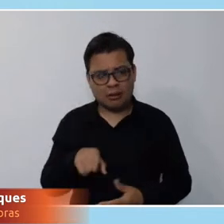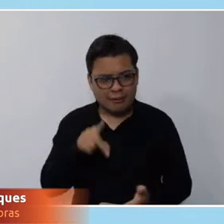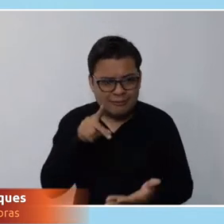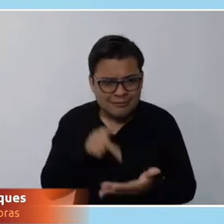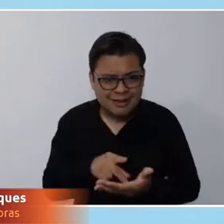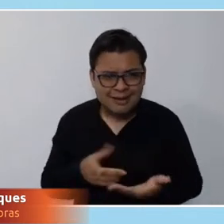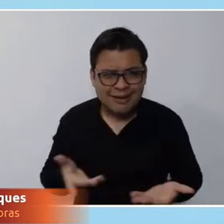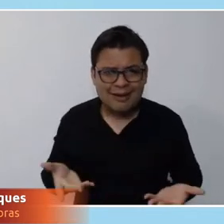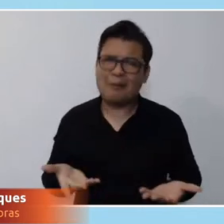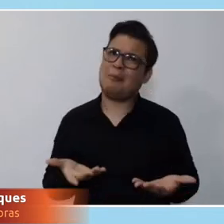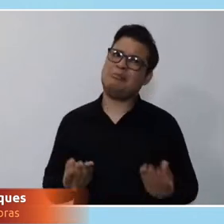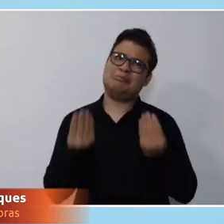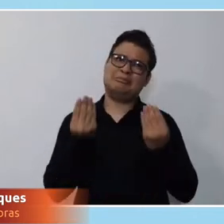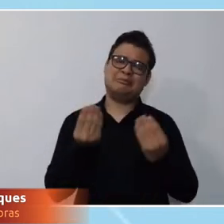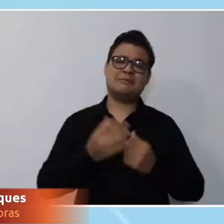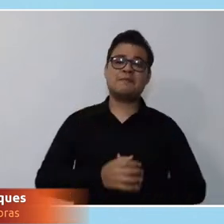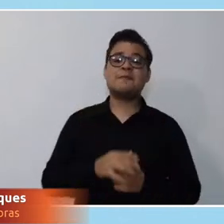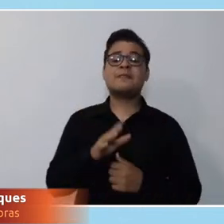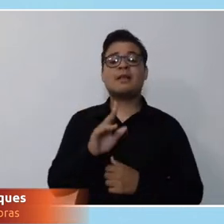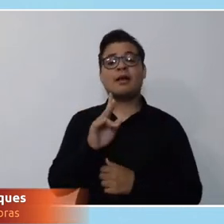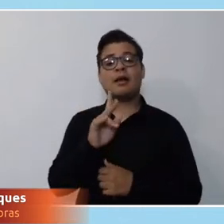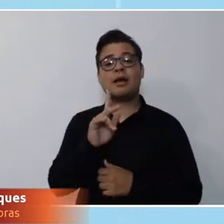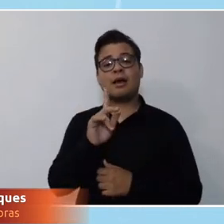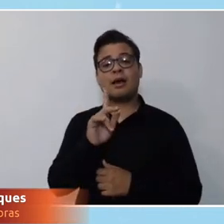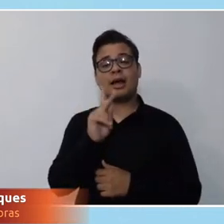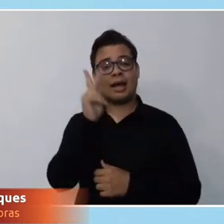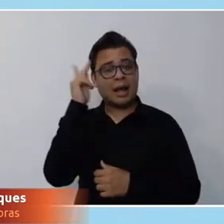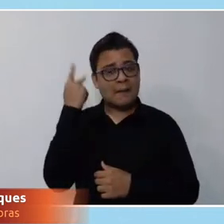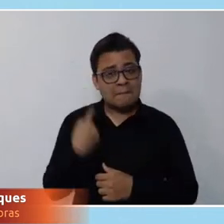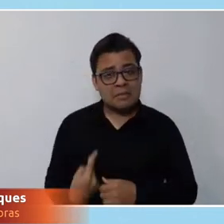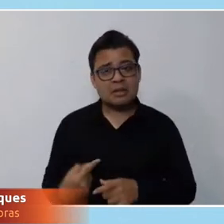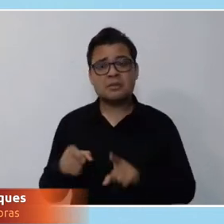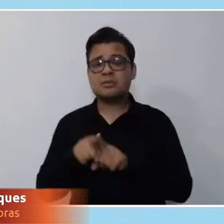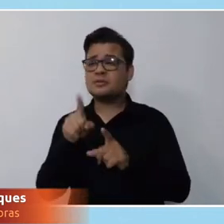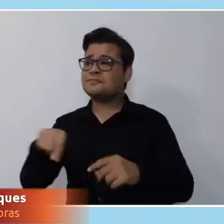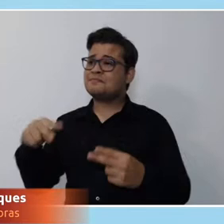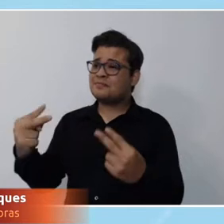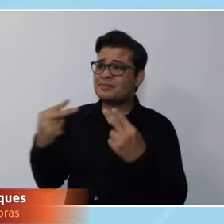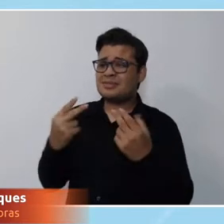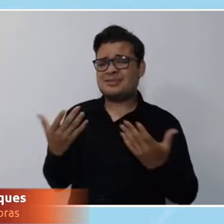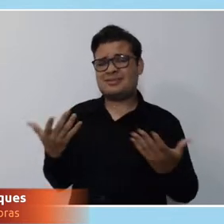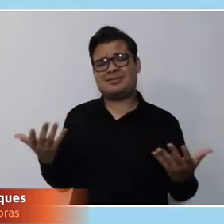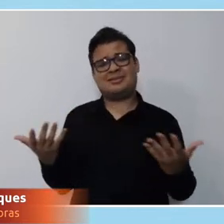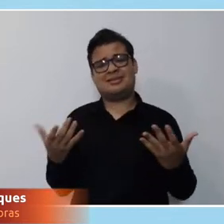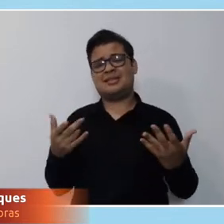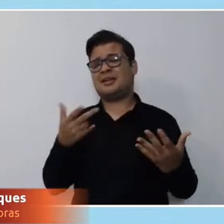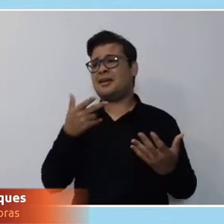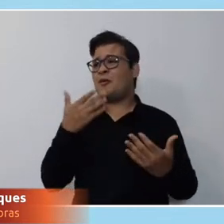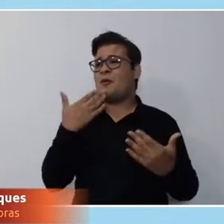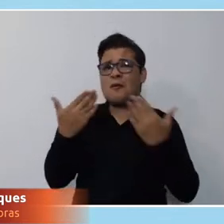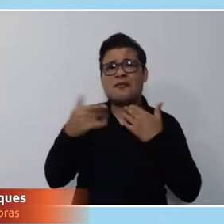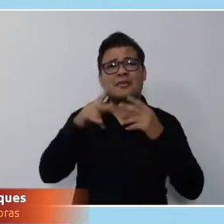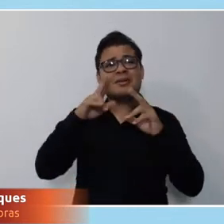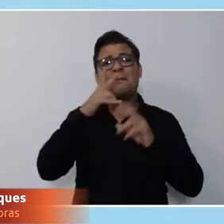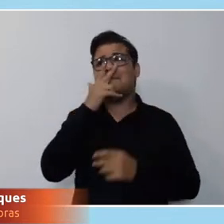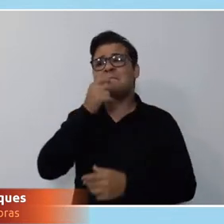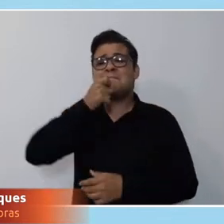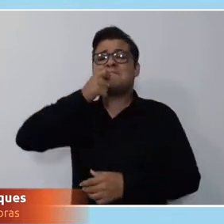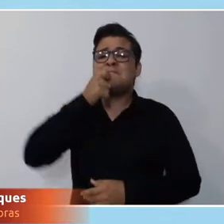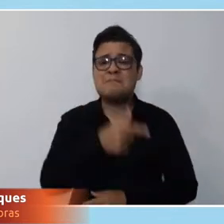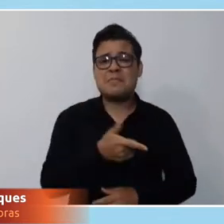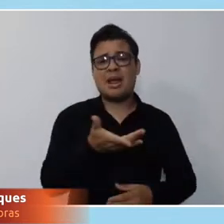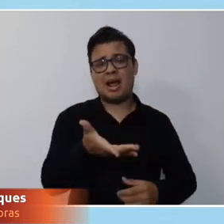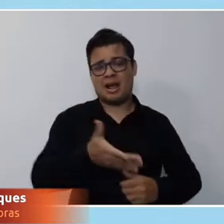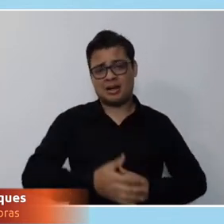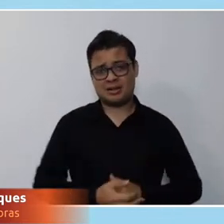Olha, Camila, e quem está nos acompanhando, é difícil até comentar esse tipo de coisa sem um tom de sarcasmo, porque, querendo ou não, parece que tudo que envolve